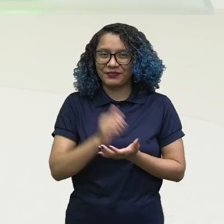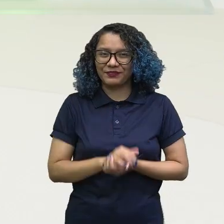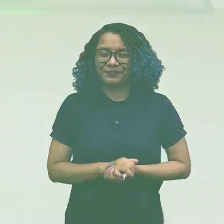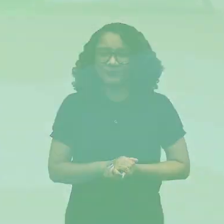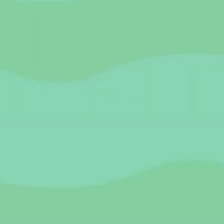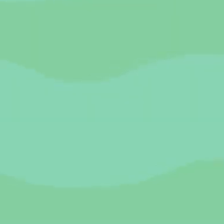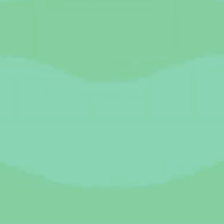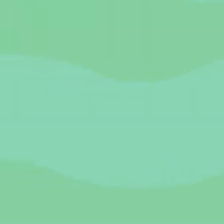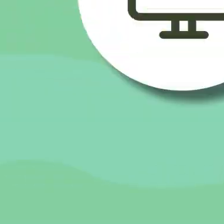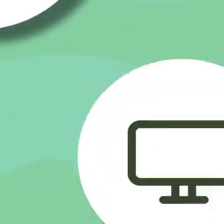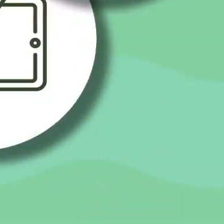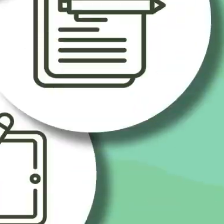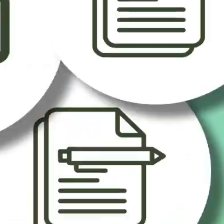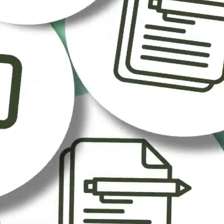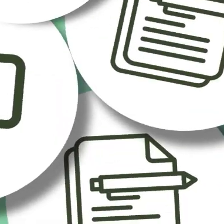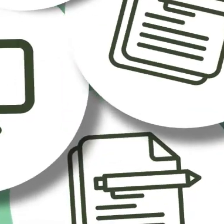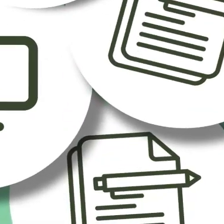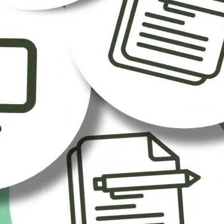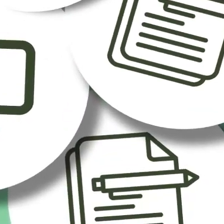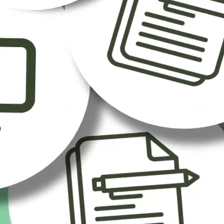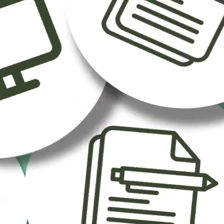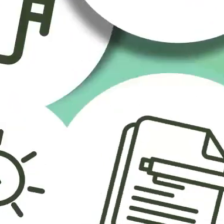ela!